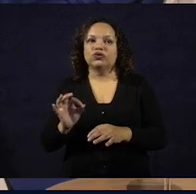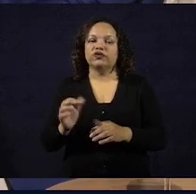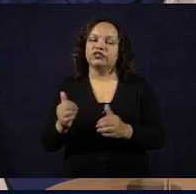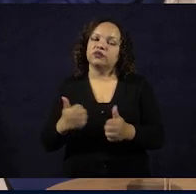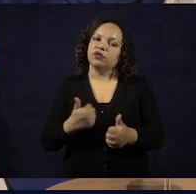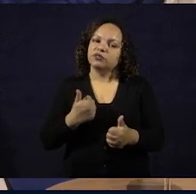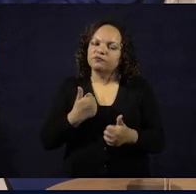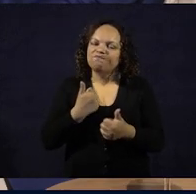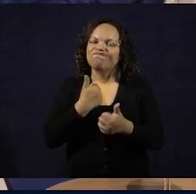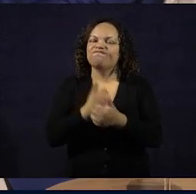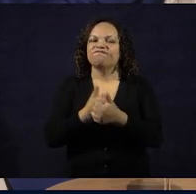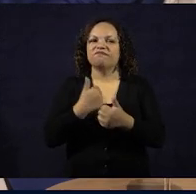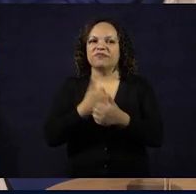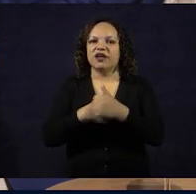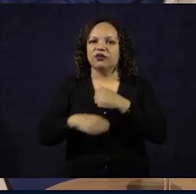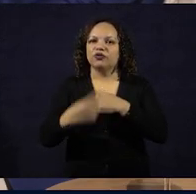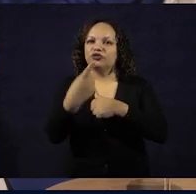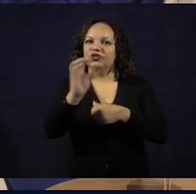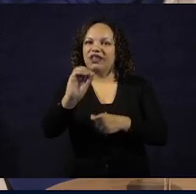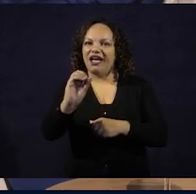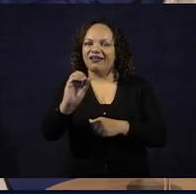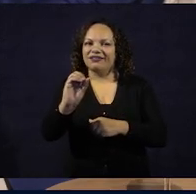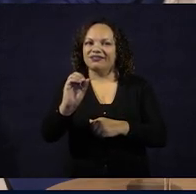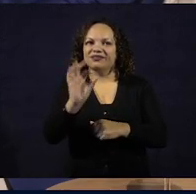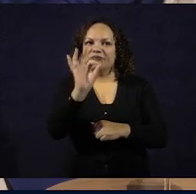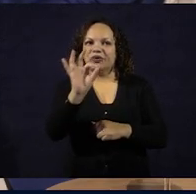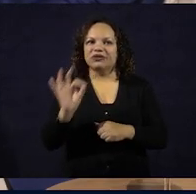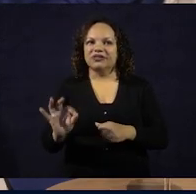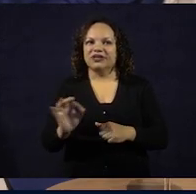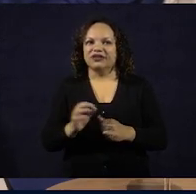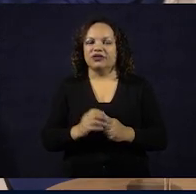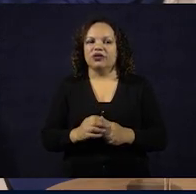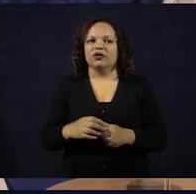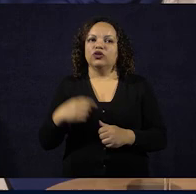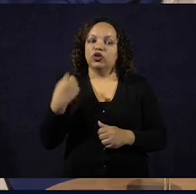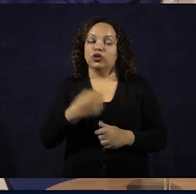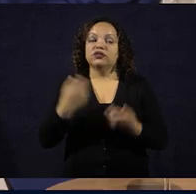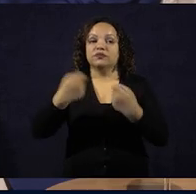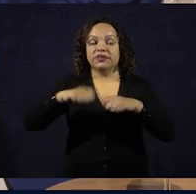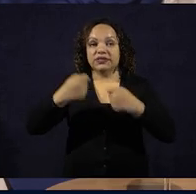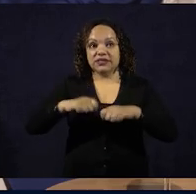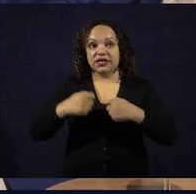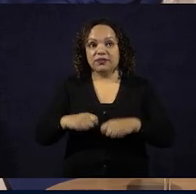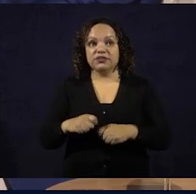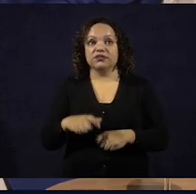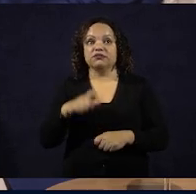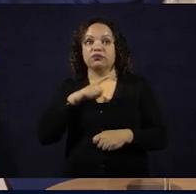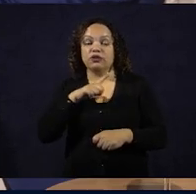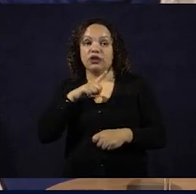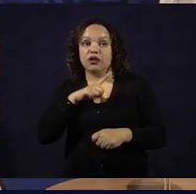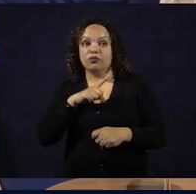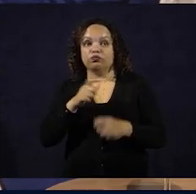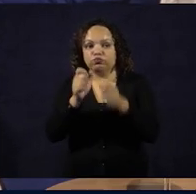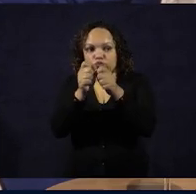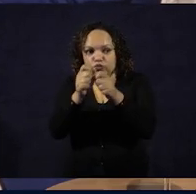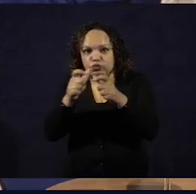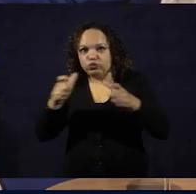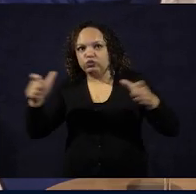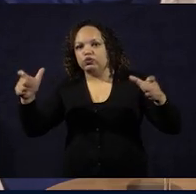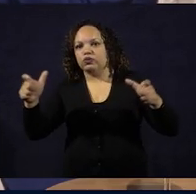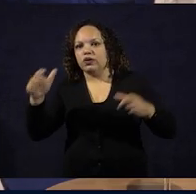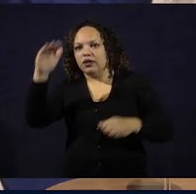mais próxima um pouco acima de 10% né então assim tudo mais constante a gente deveria realmente ter espaço aí para ir para uma taxa mais